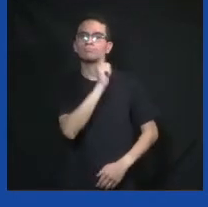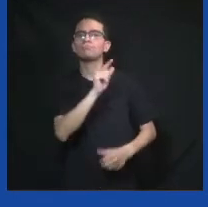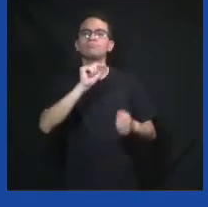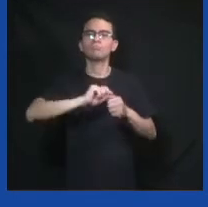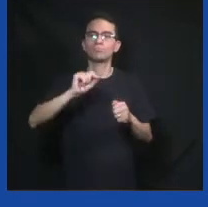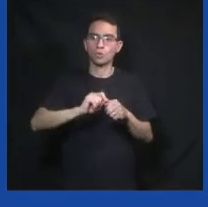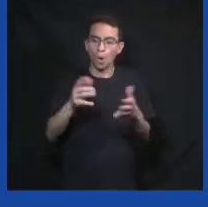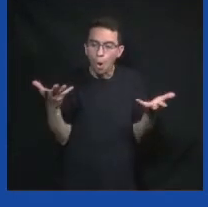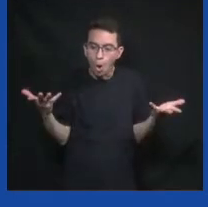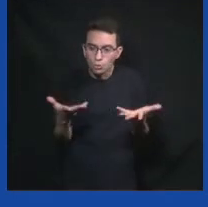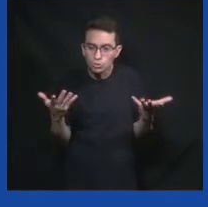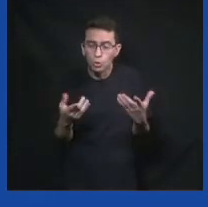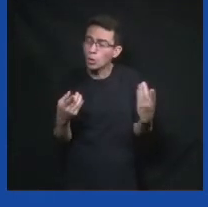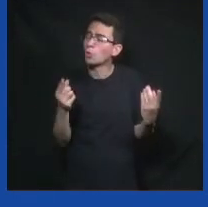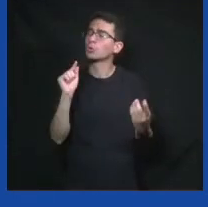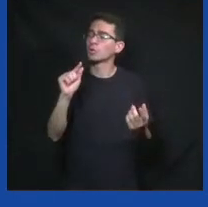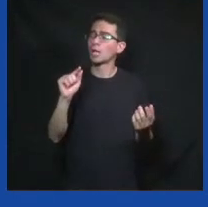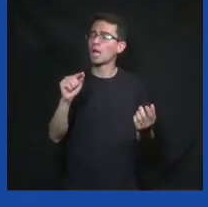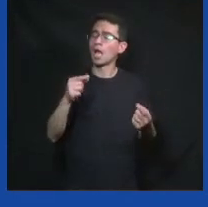enquanto política pública, né?